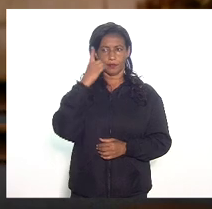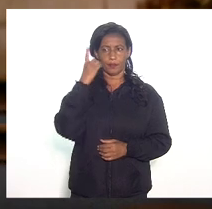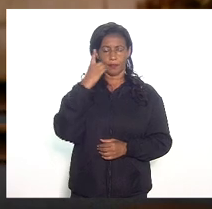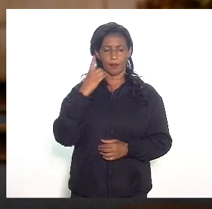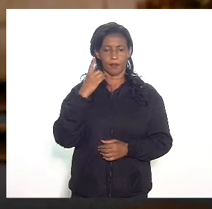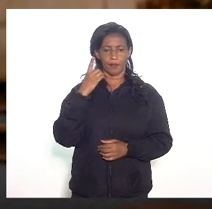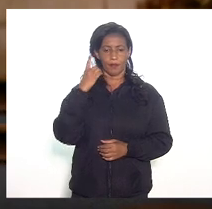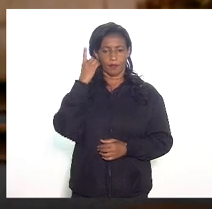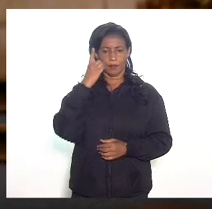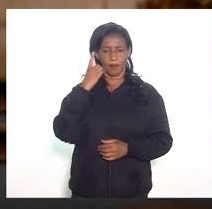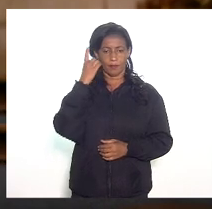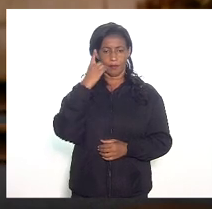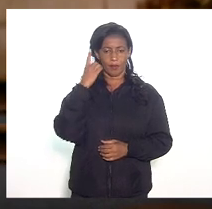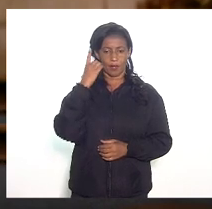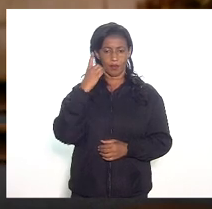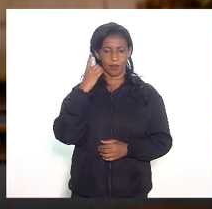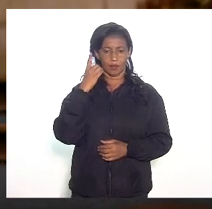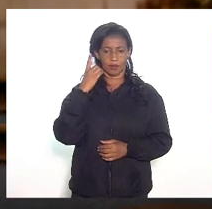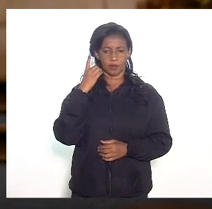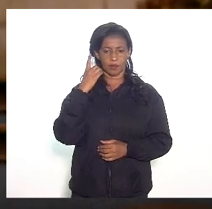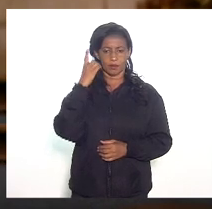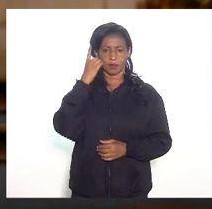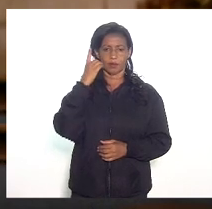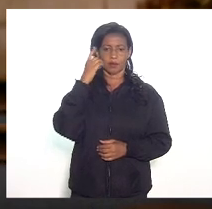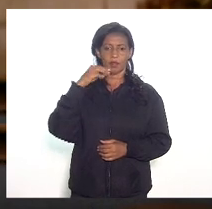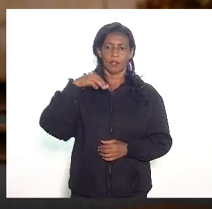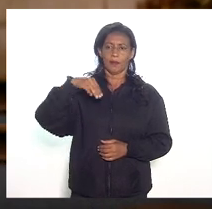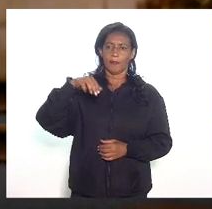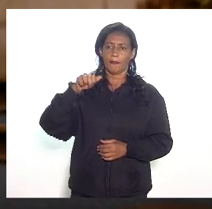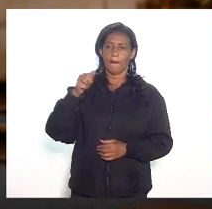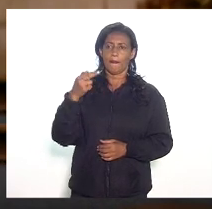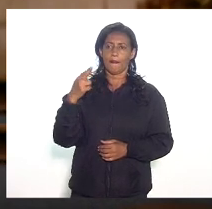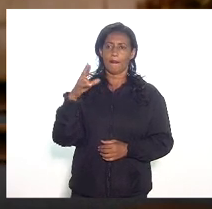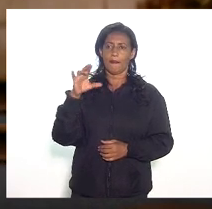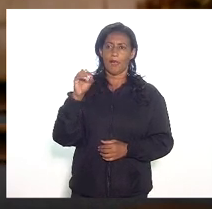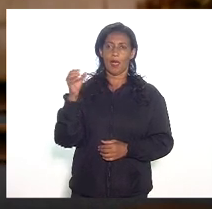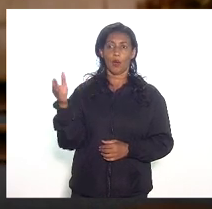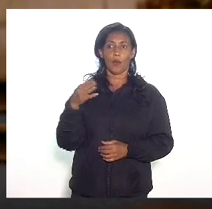Abraão votou sim deputado Marcos Miller